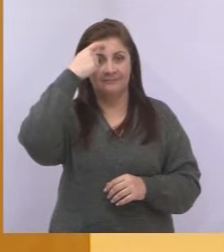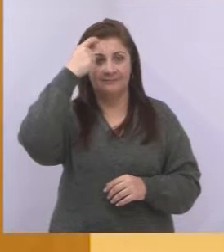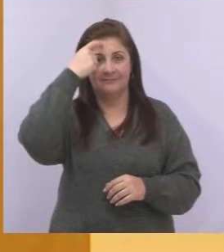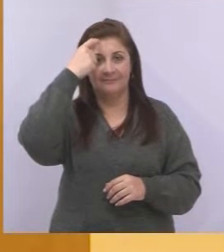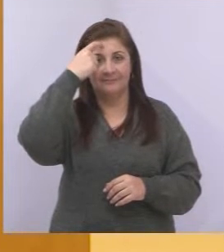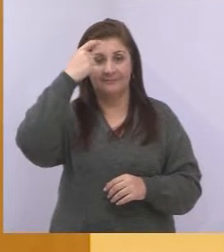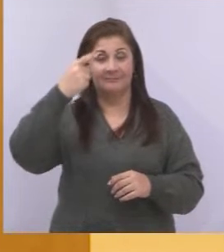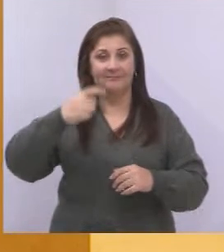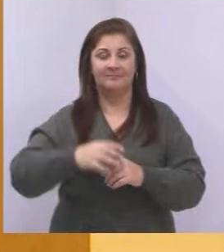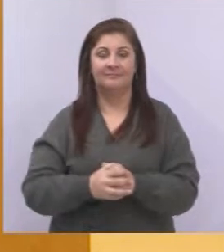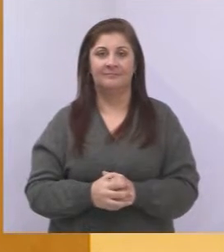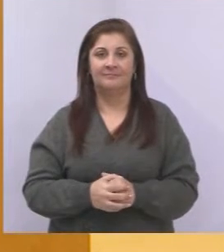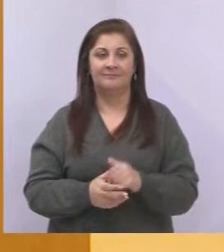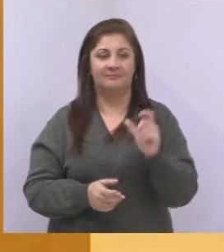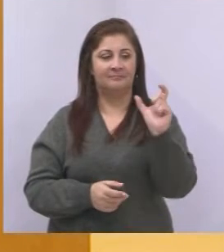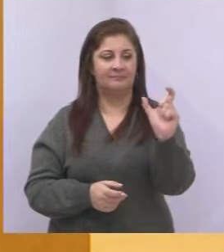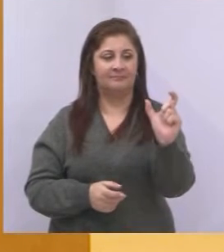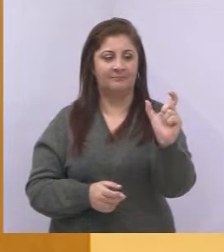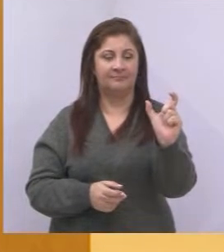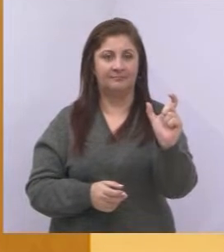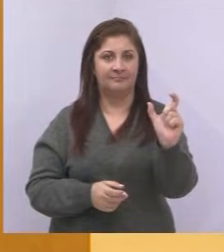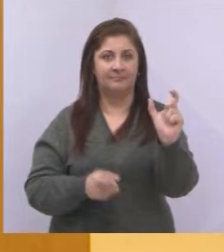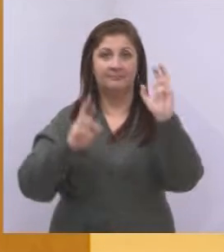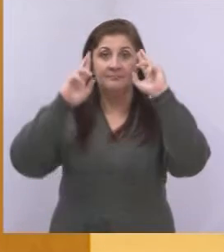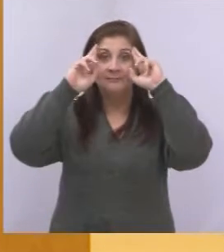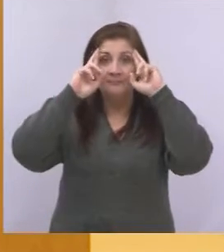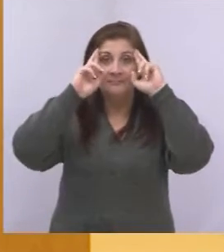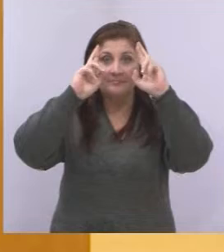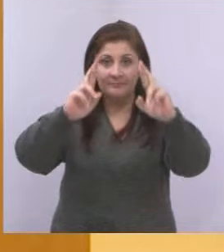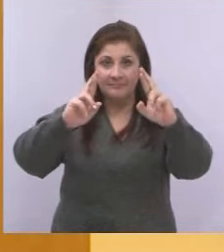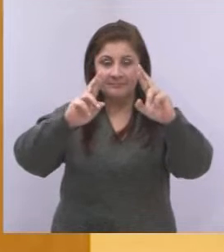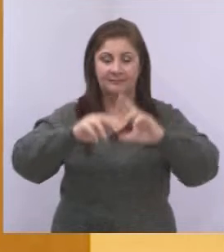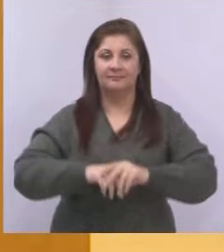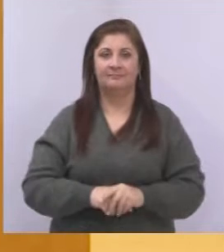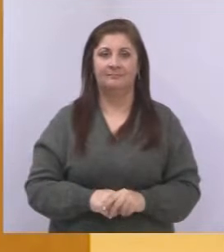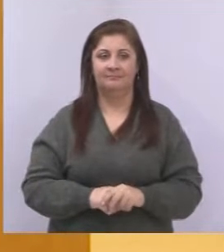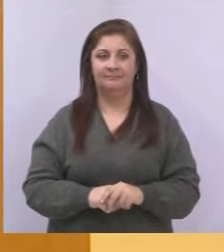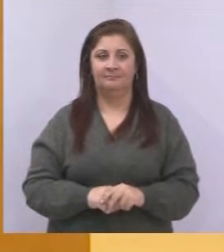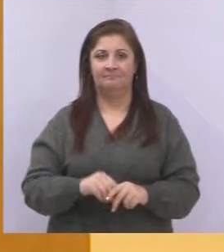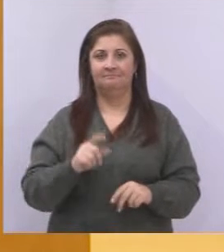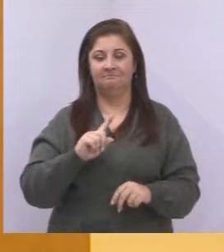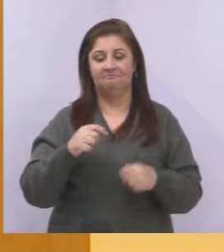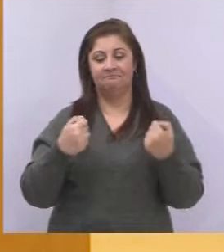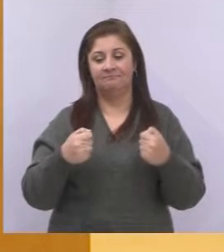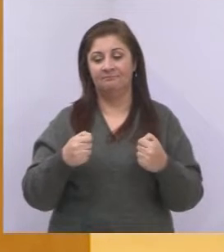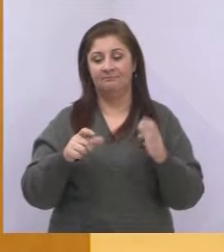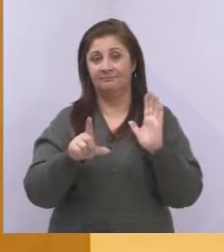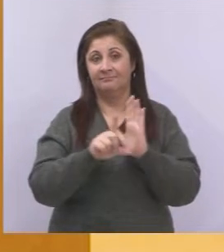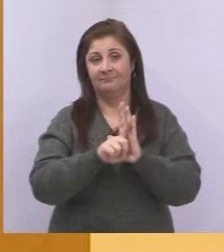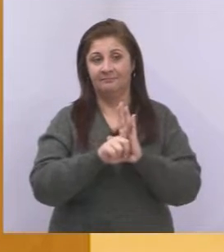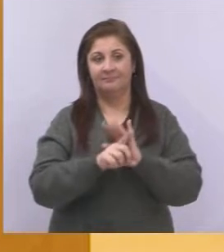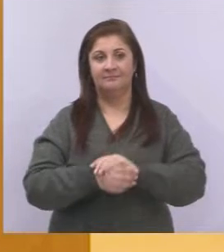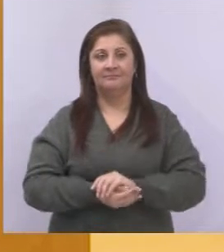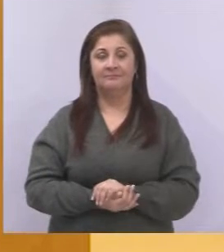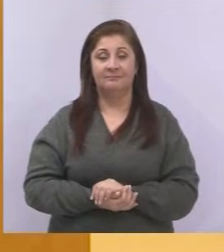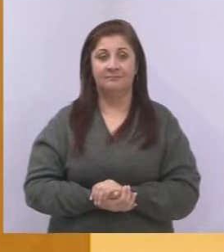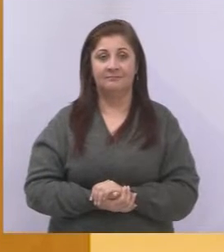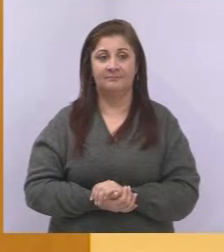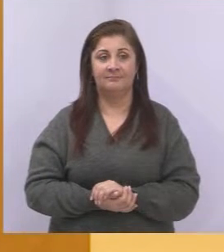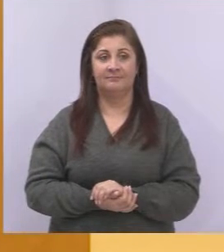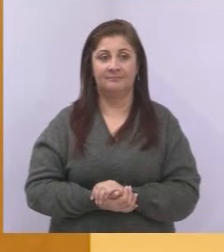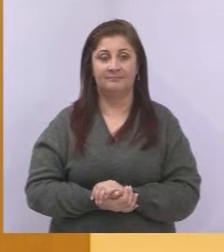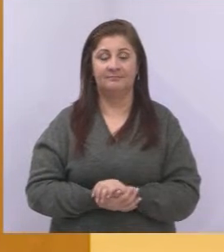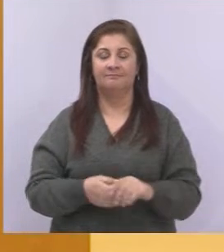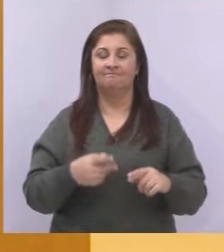do bom senso, e uma palavra chamada respeito com os idosos, nós não precisaríamos nem ter lei, não é isso, vereador Valmir? Porque